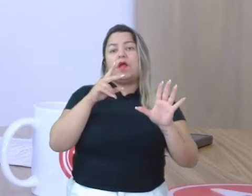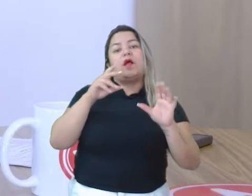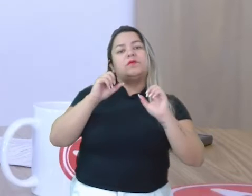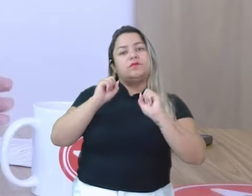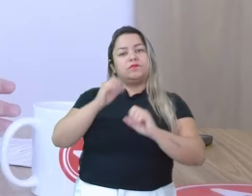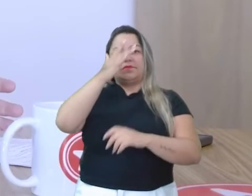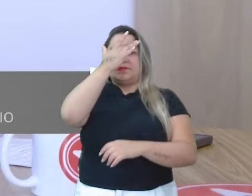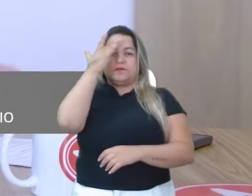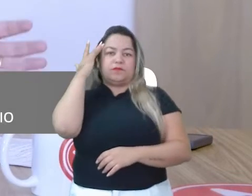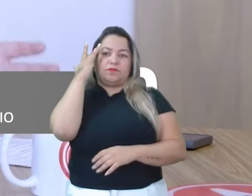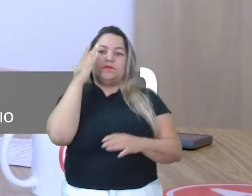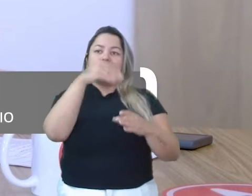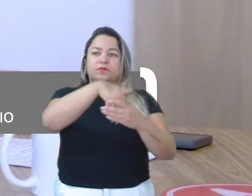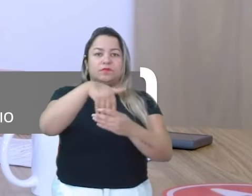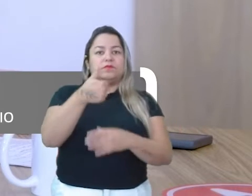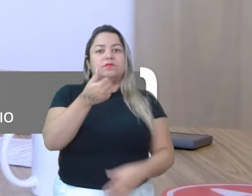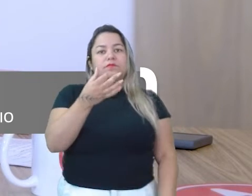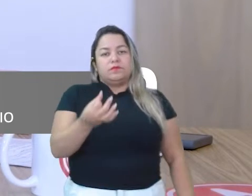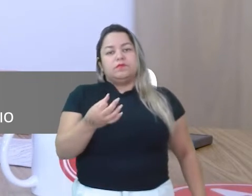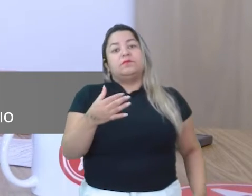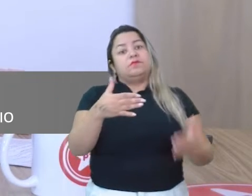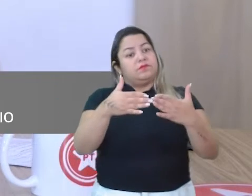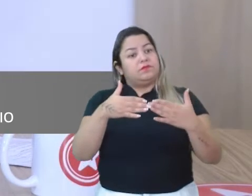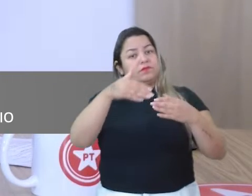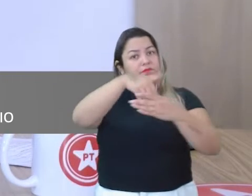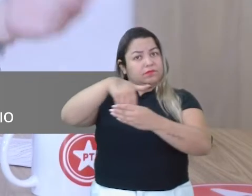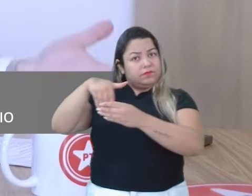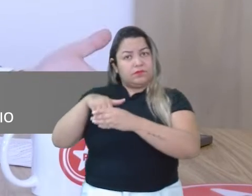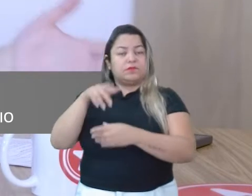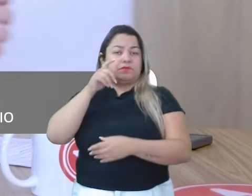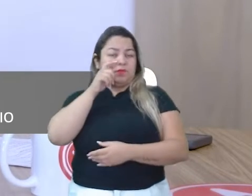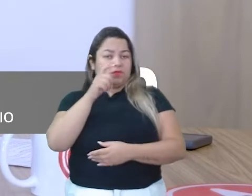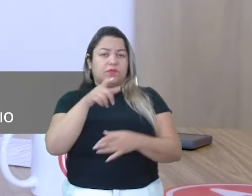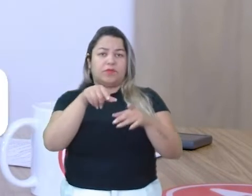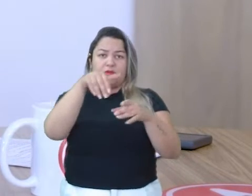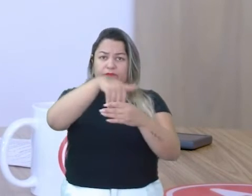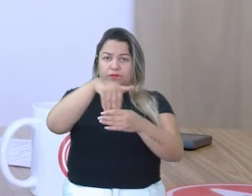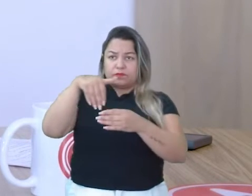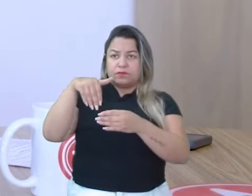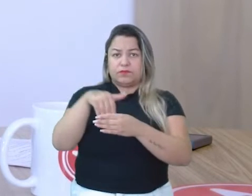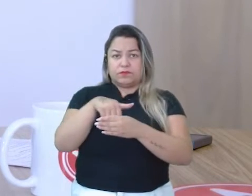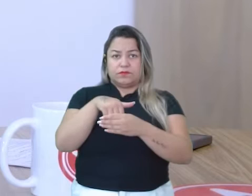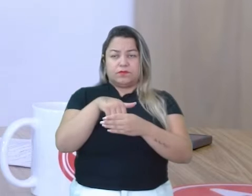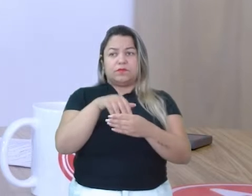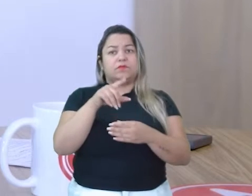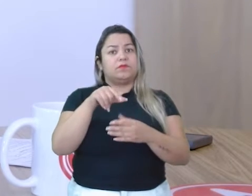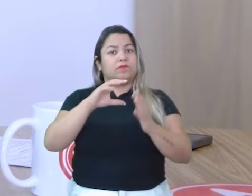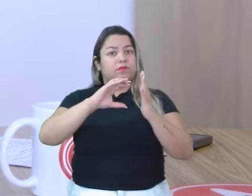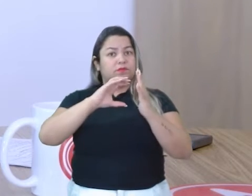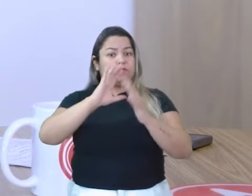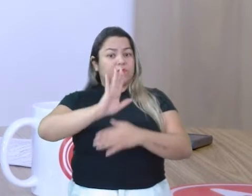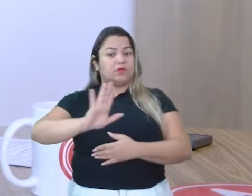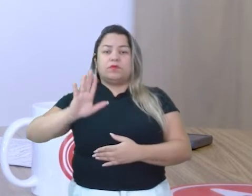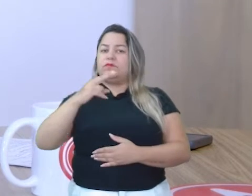pessoas podem, durante o período eleitoral, desde o dia 16, pedir voto, manifestar interesse no voto no seu candidato.